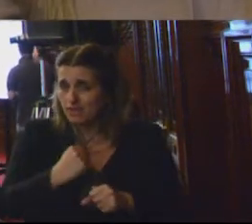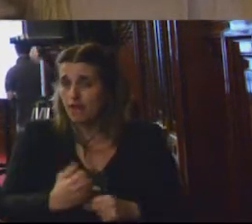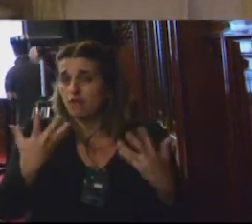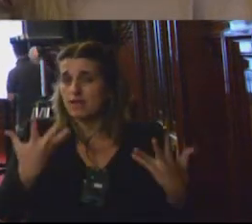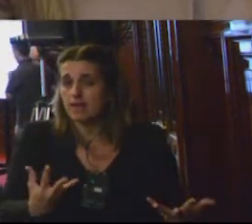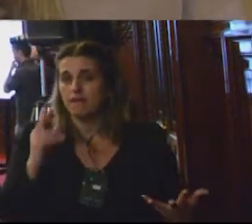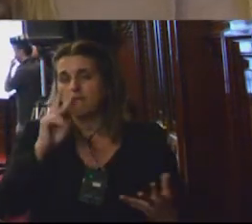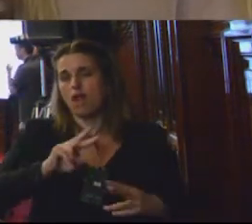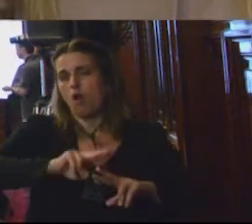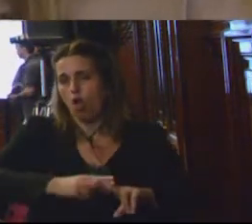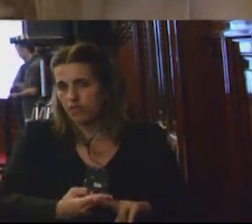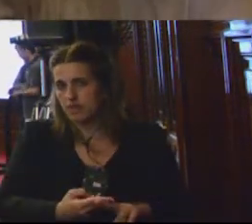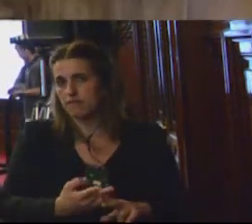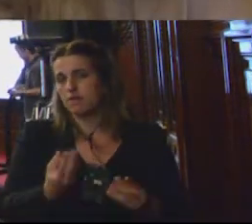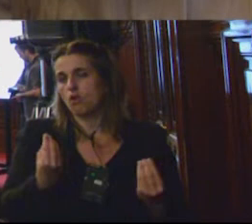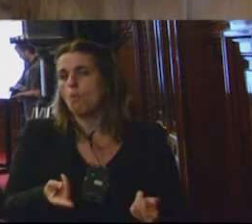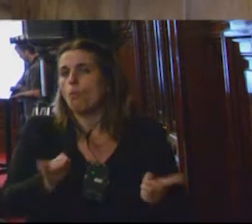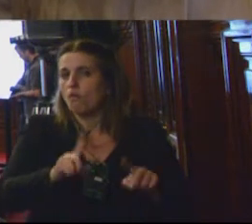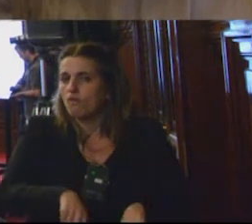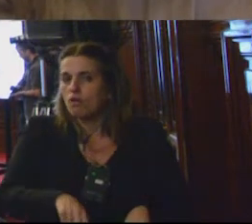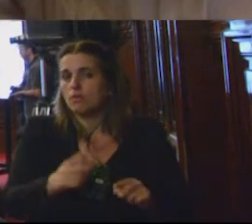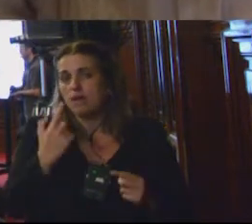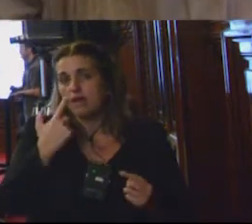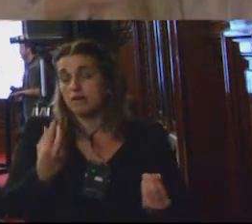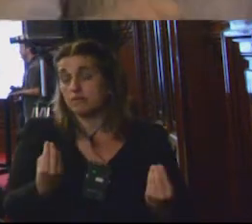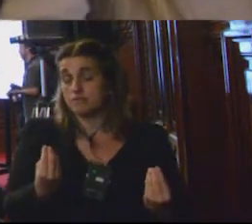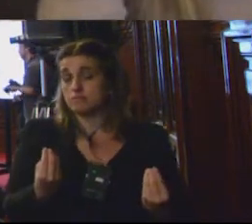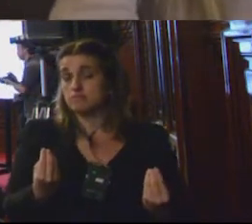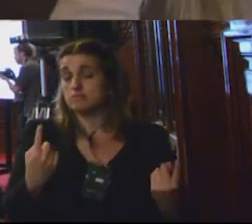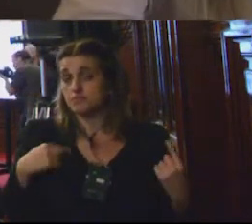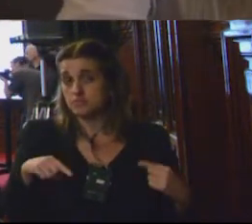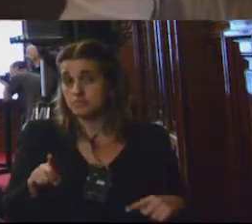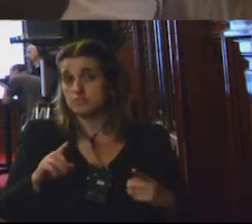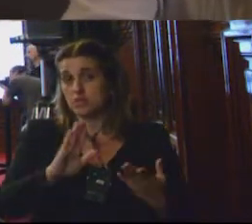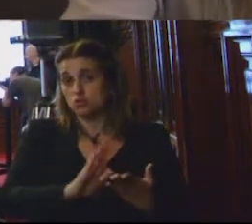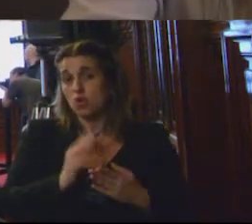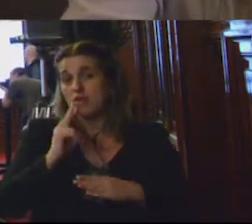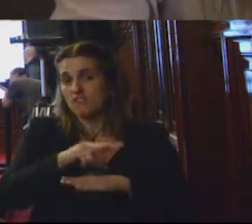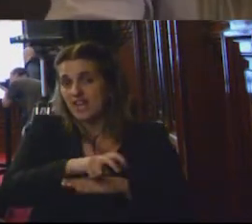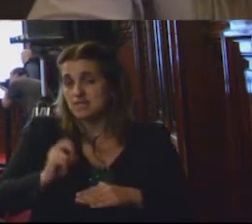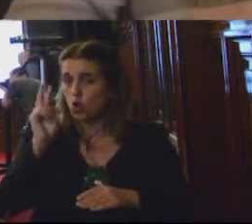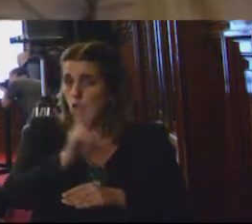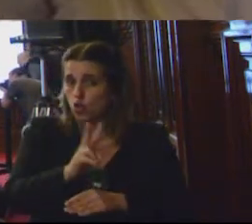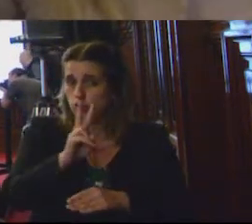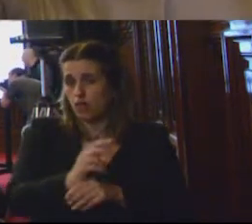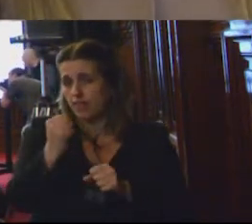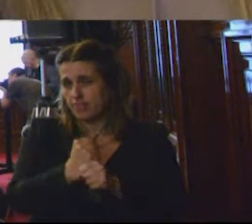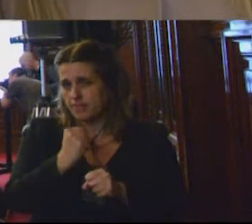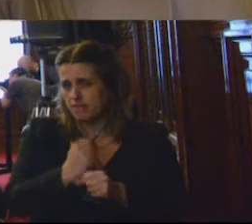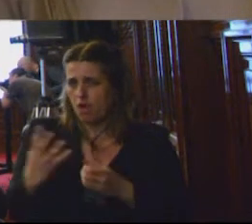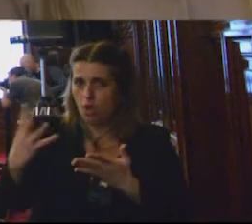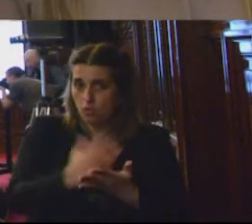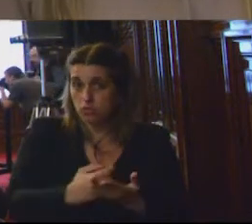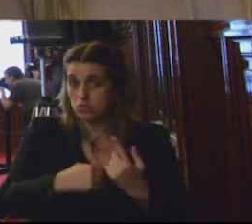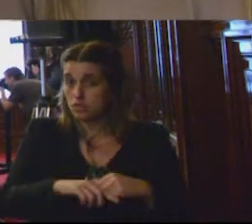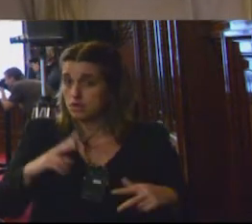rever restritiva a definição de trabalho escravo de acordo com a legislação brasileira, a fiscalização do trabalho escravo de acordo com a legislação brasileira, restringindo